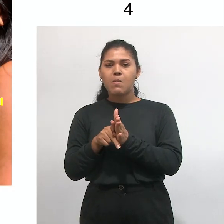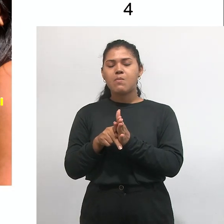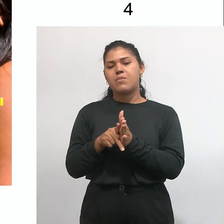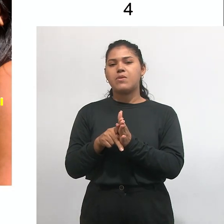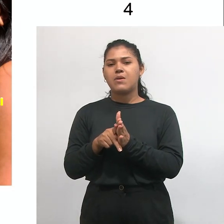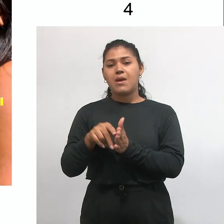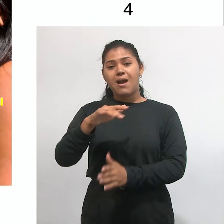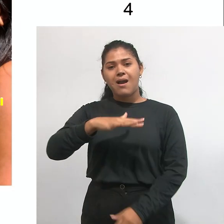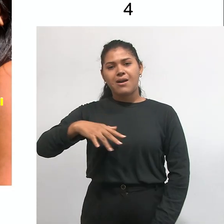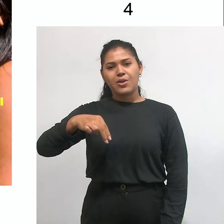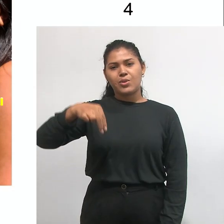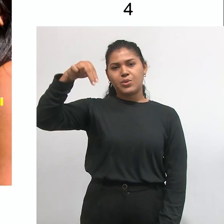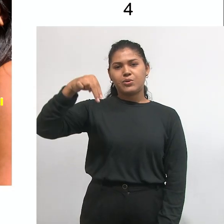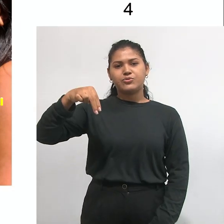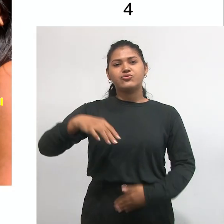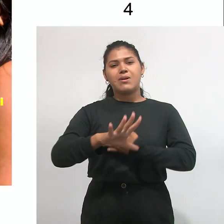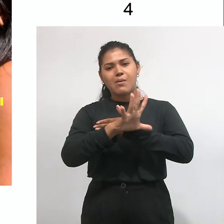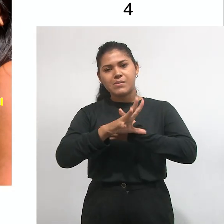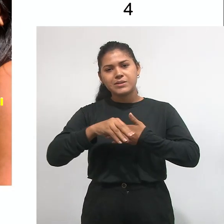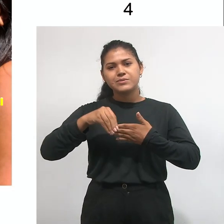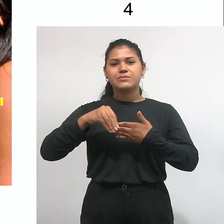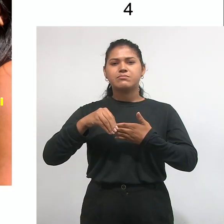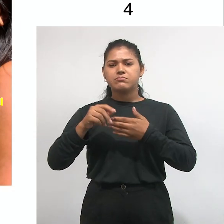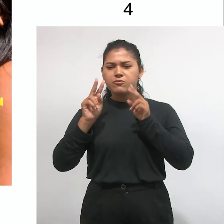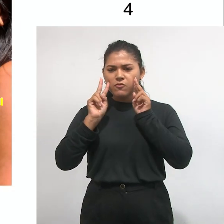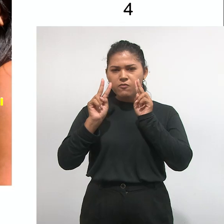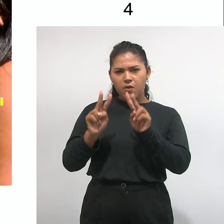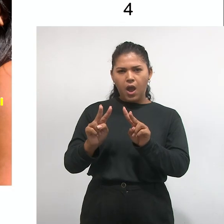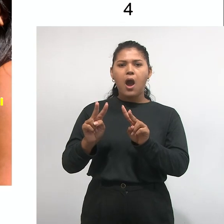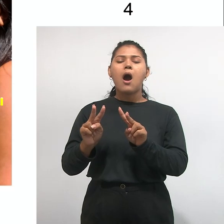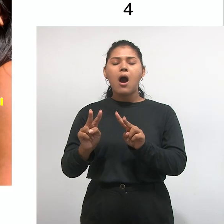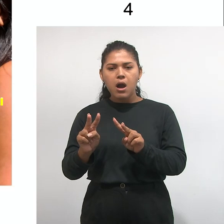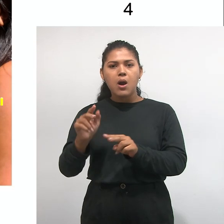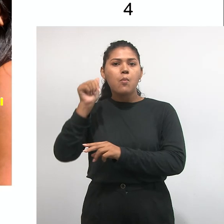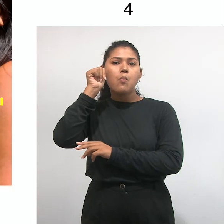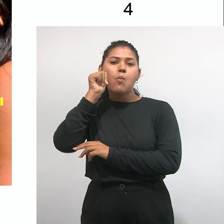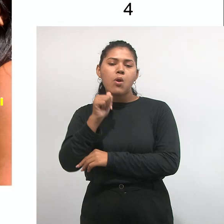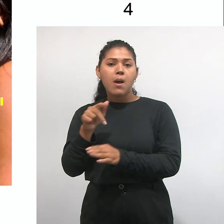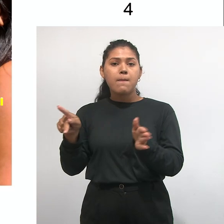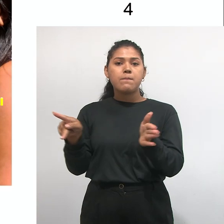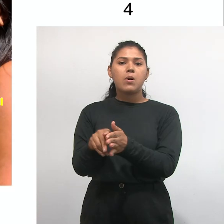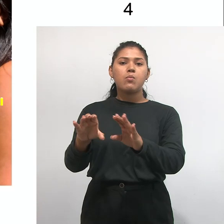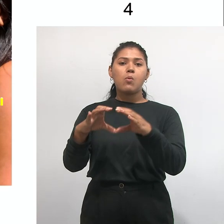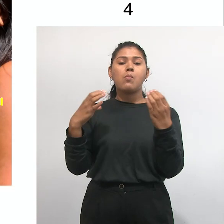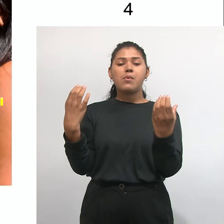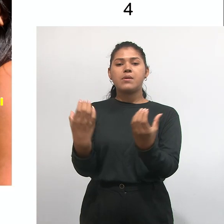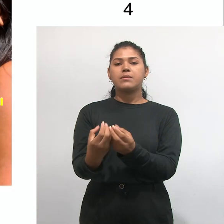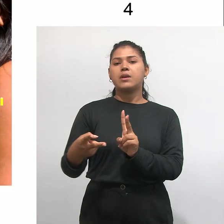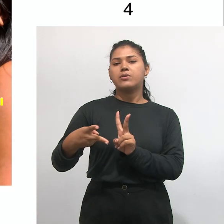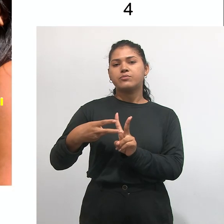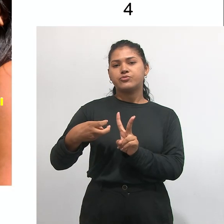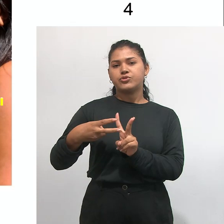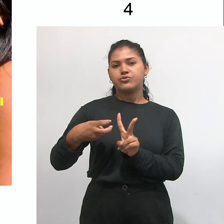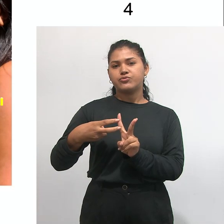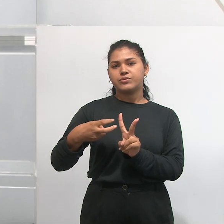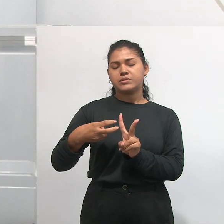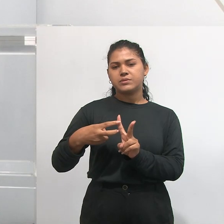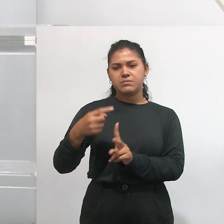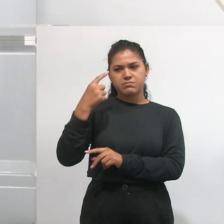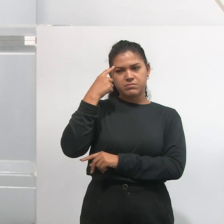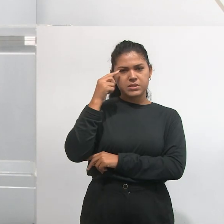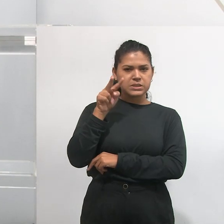pelo mundo. As pessoas olham para uma imagem de uma pessoa da comunidade indígena e